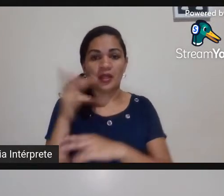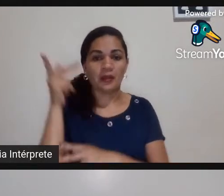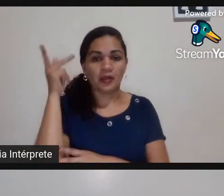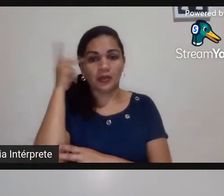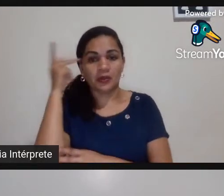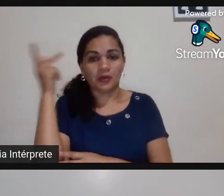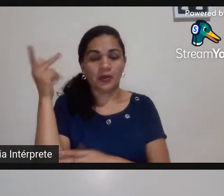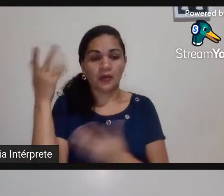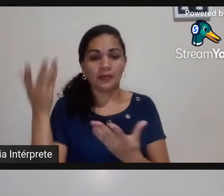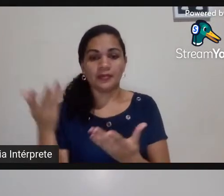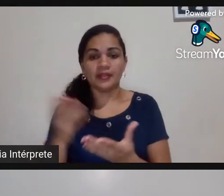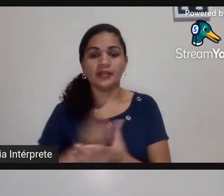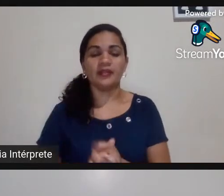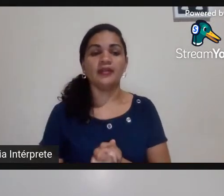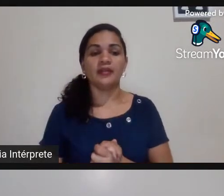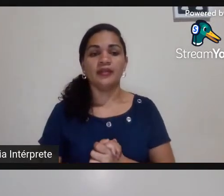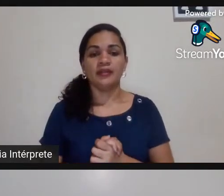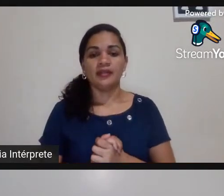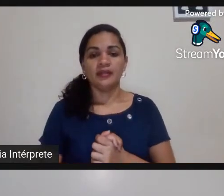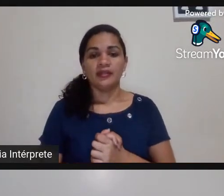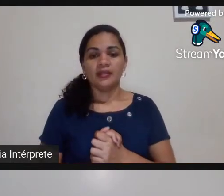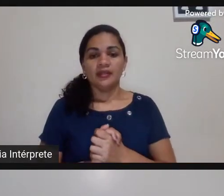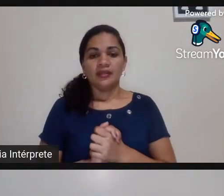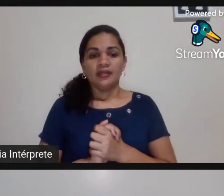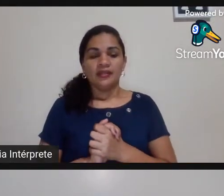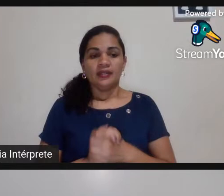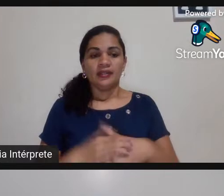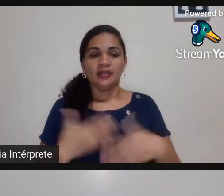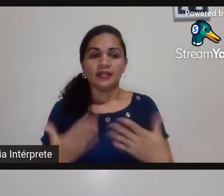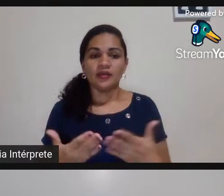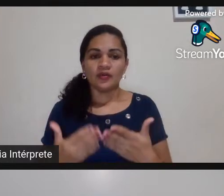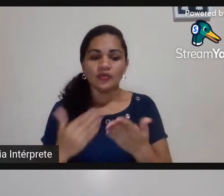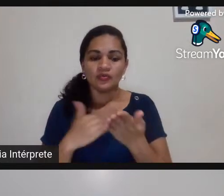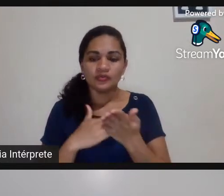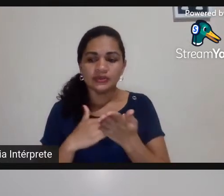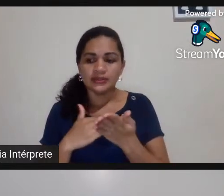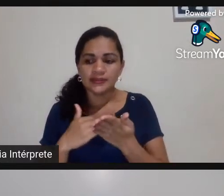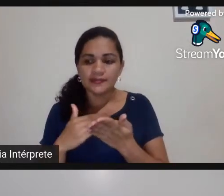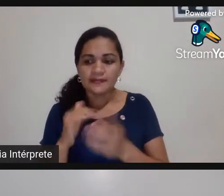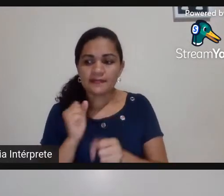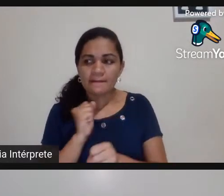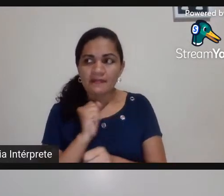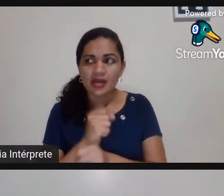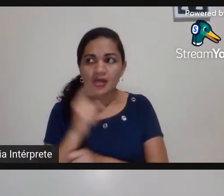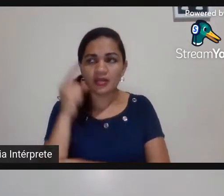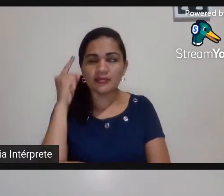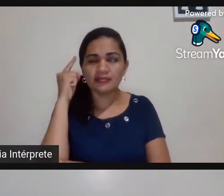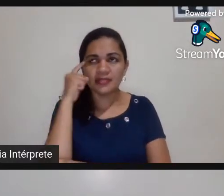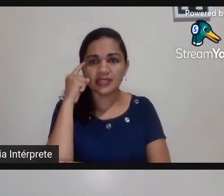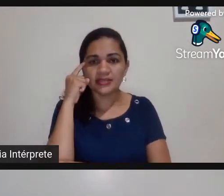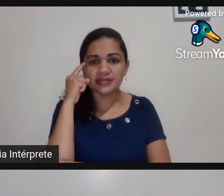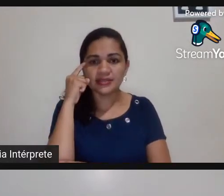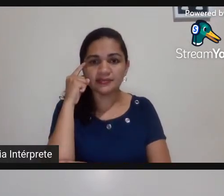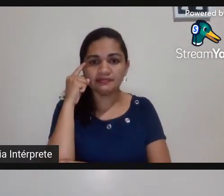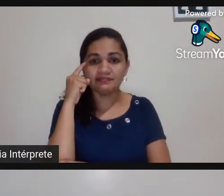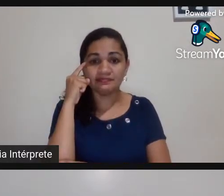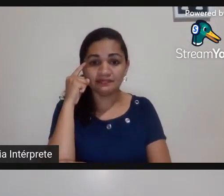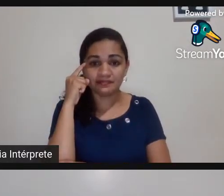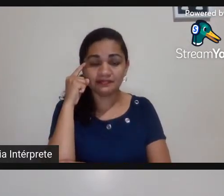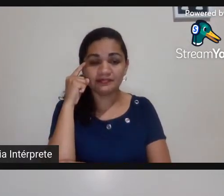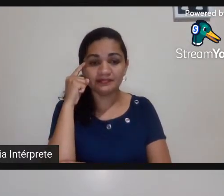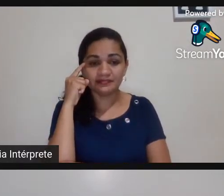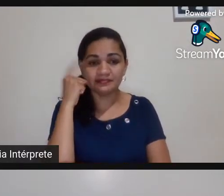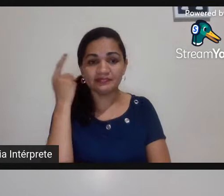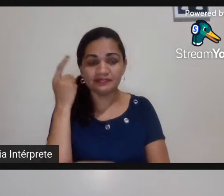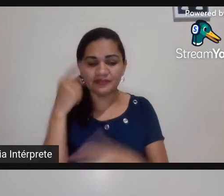Ostentar com ele então quando você começa a parar para analisar essas questões é da